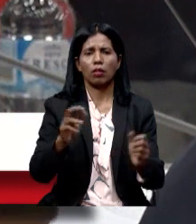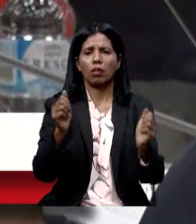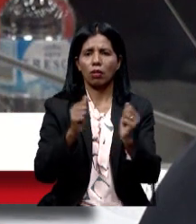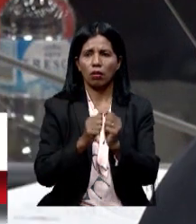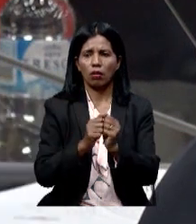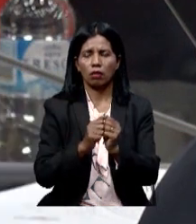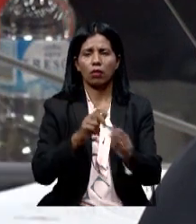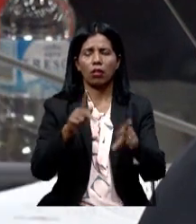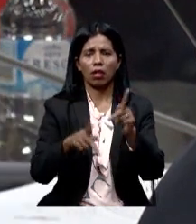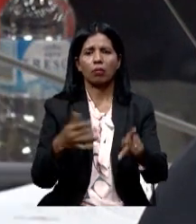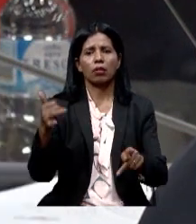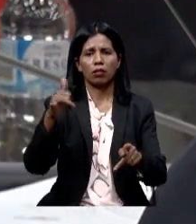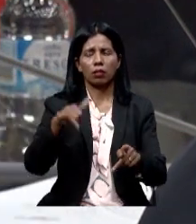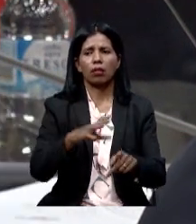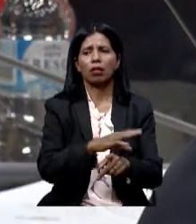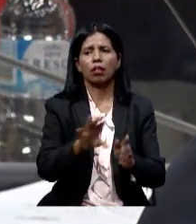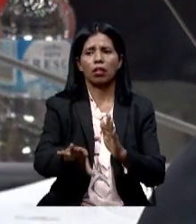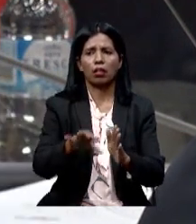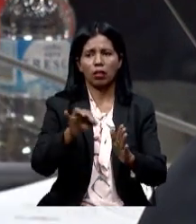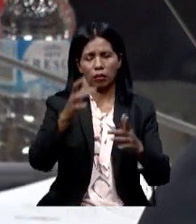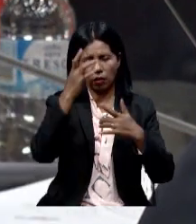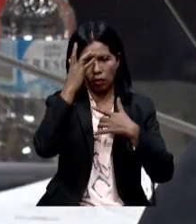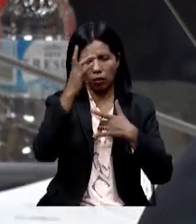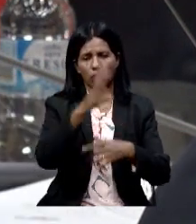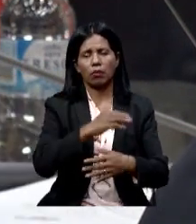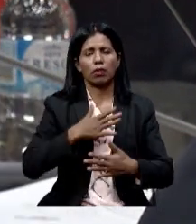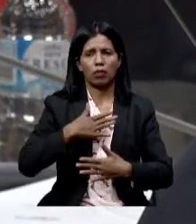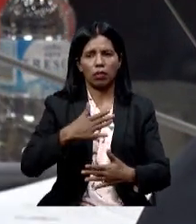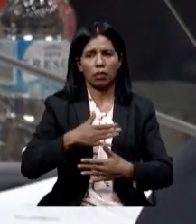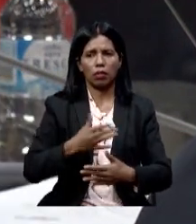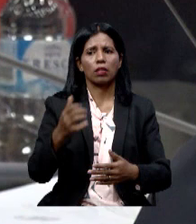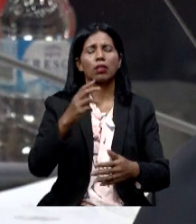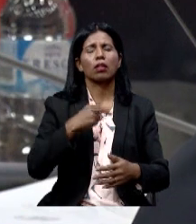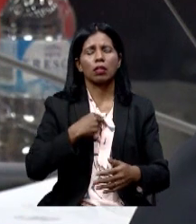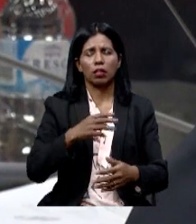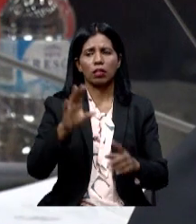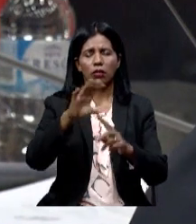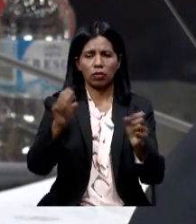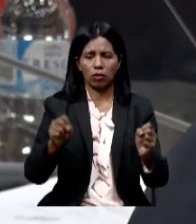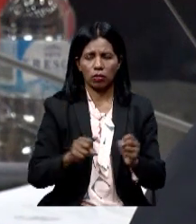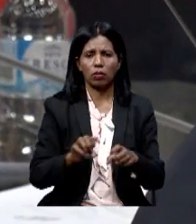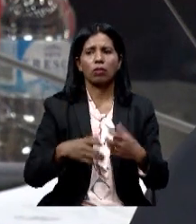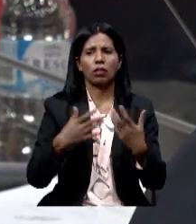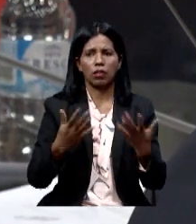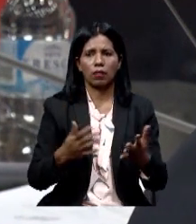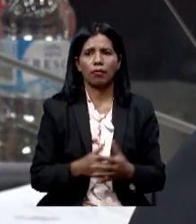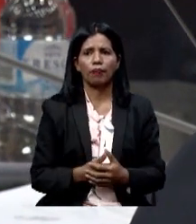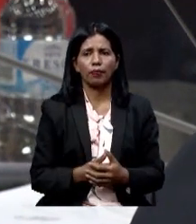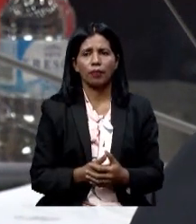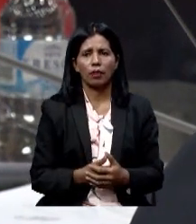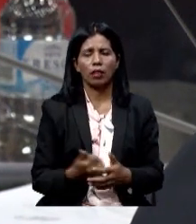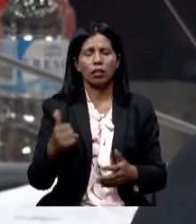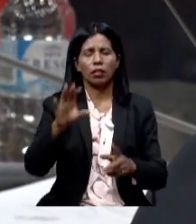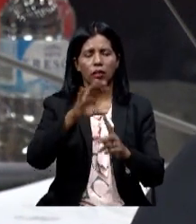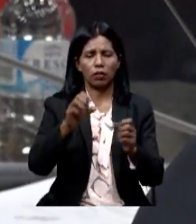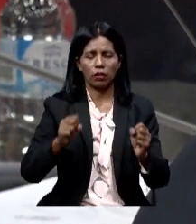be elemento balo, reta ona moras respiratório. Se nia det me reta moras então ne população vamos sa. E senhor se fisuco